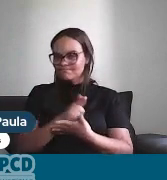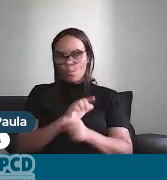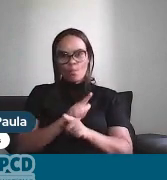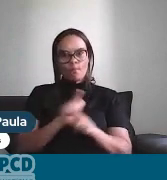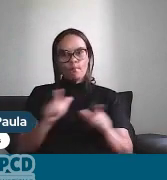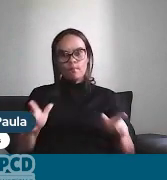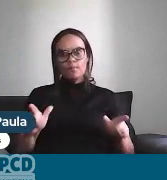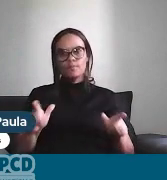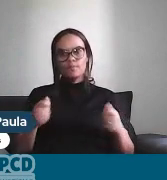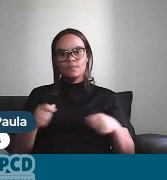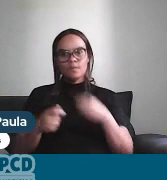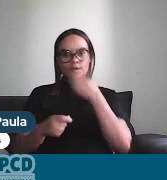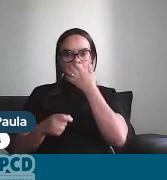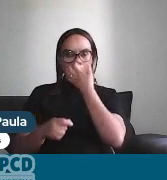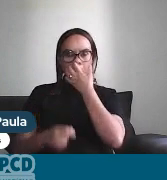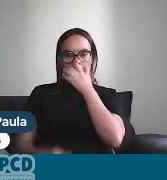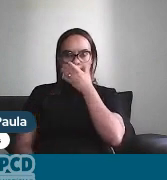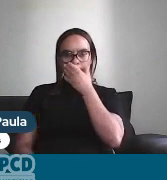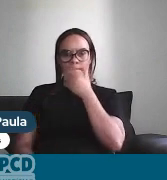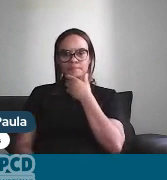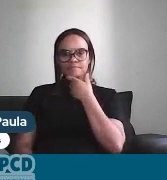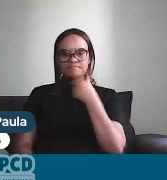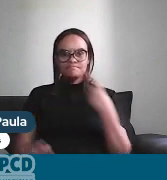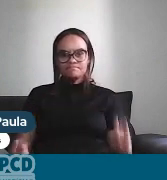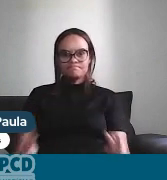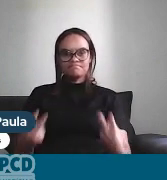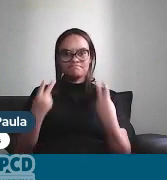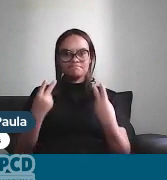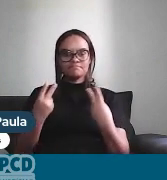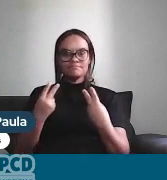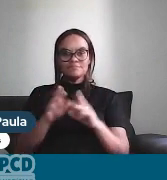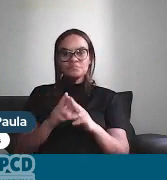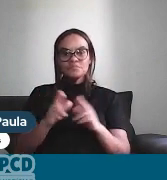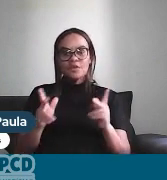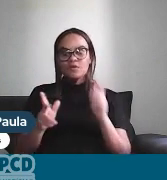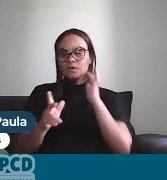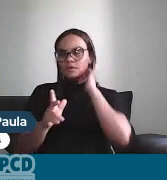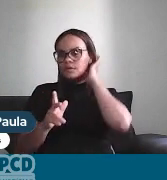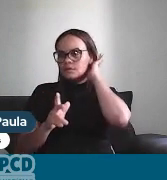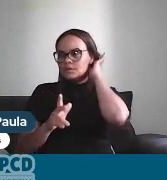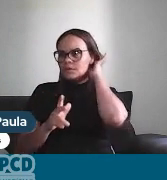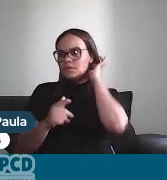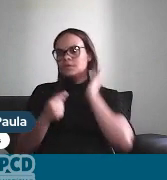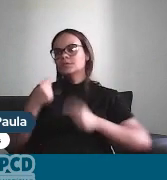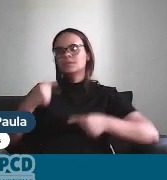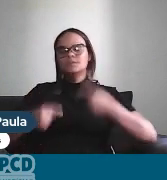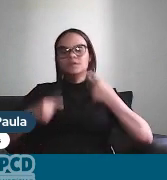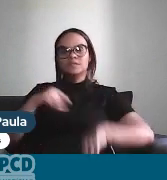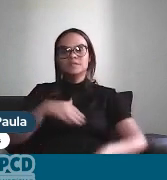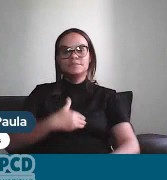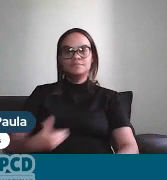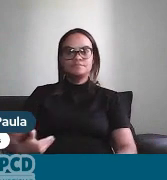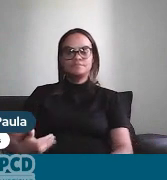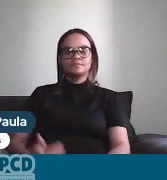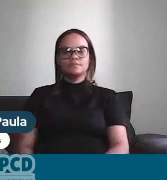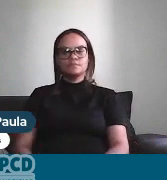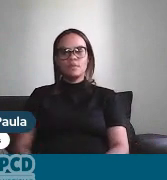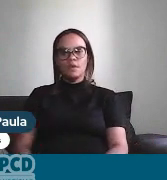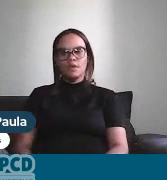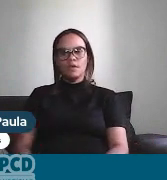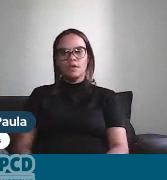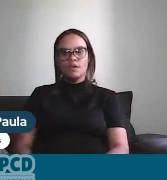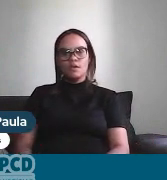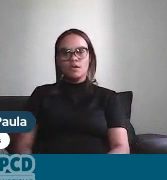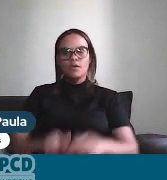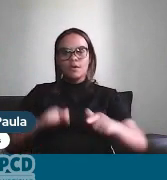vai precisar de um olhar diferenciado de políticas públicas e de